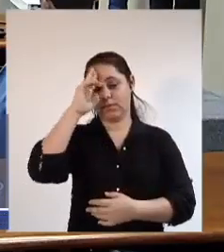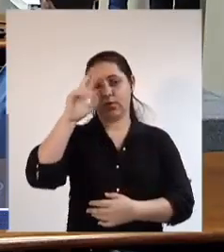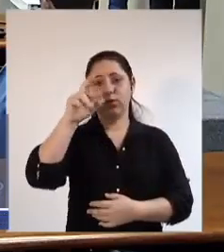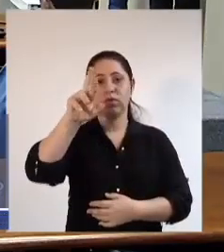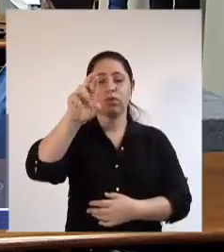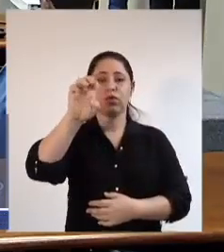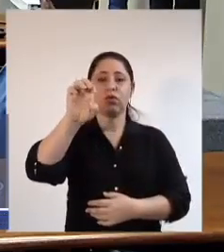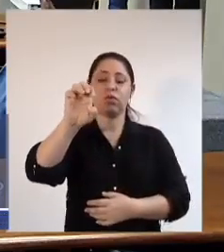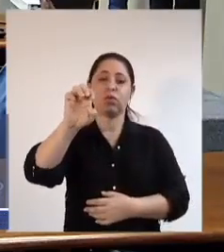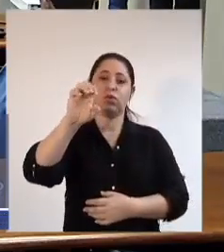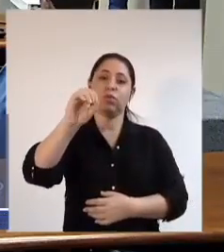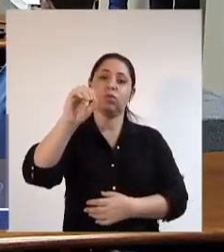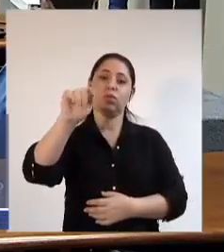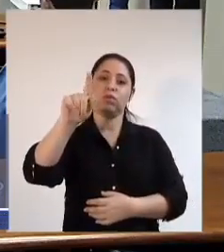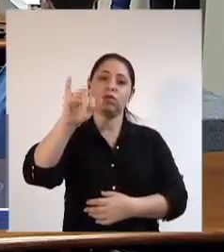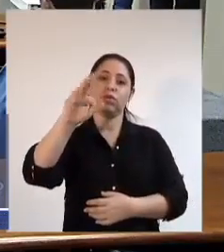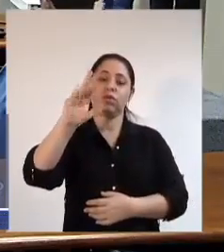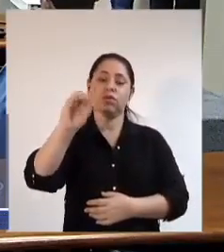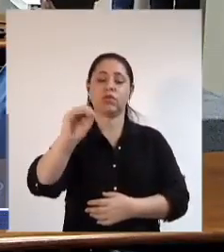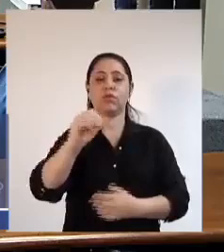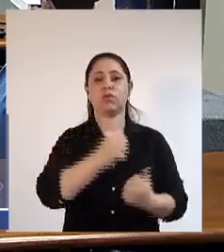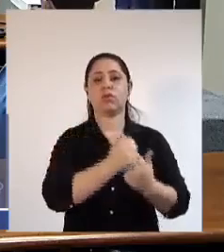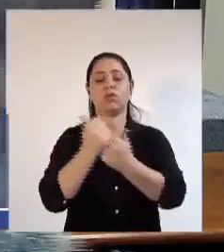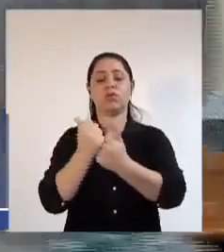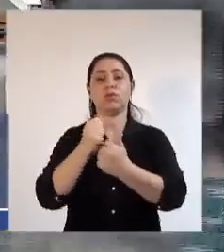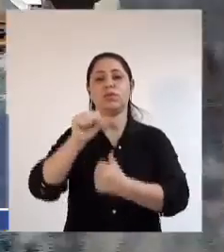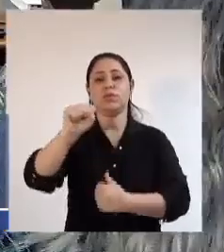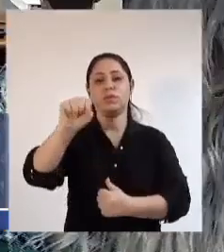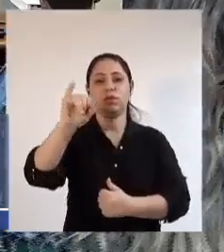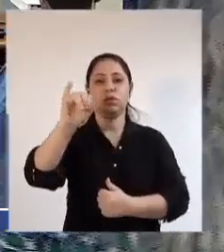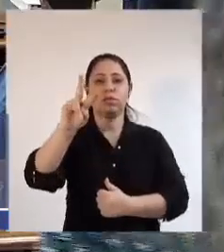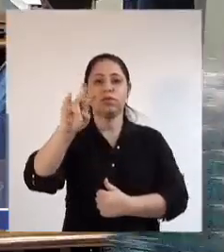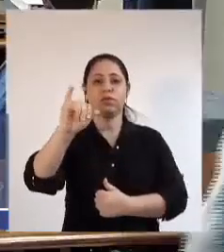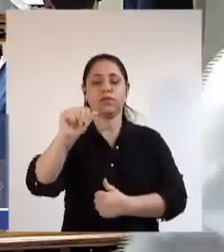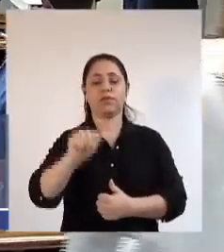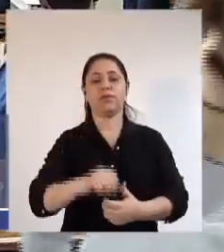rogério tomitão beretta e suplente silvio torres ilha